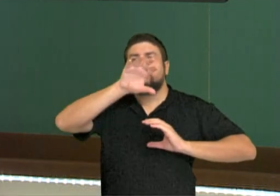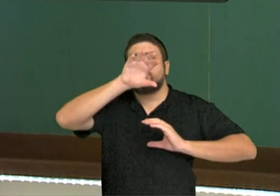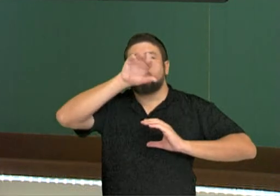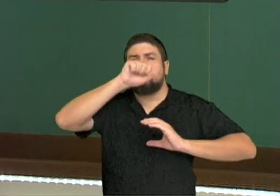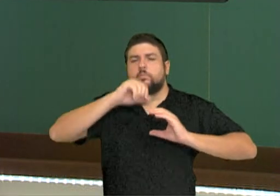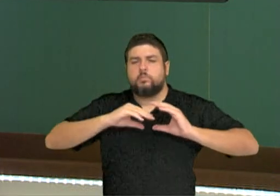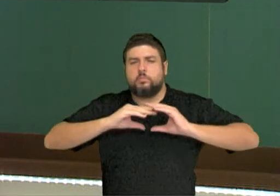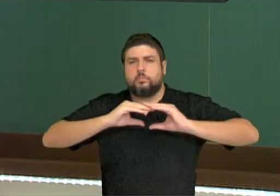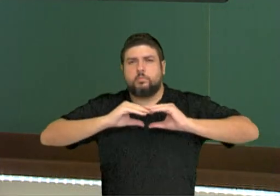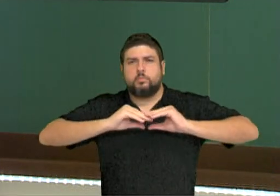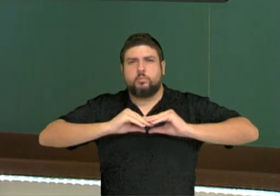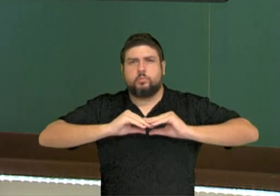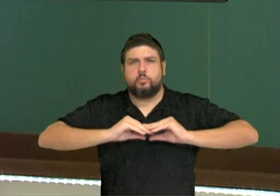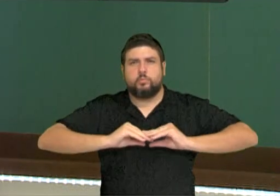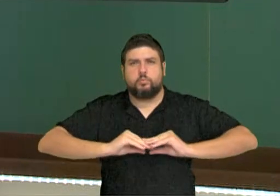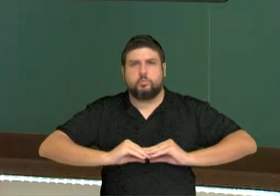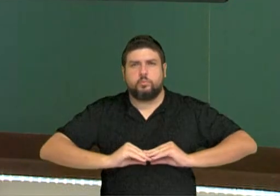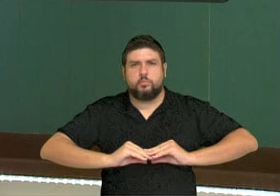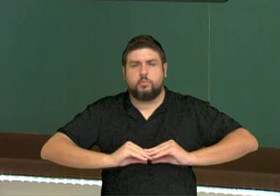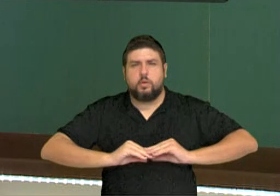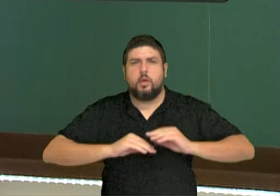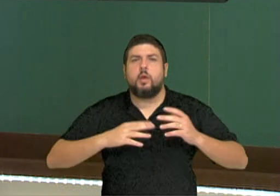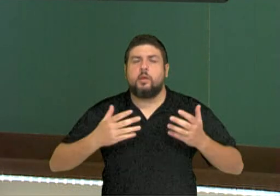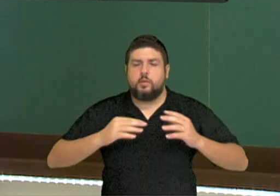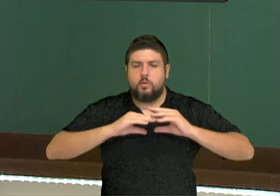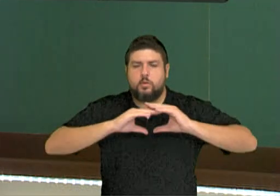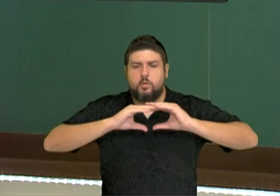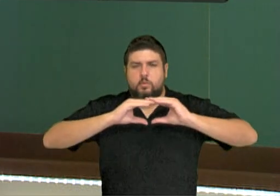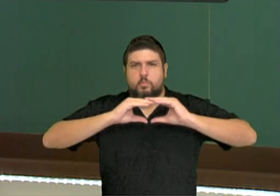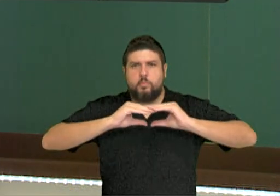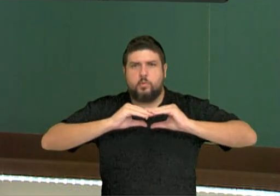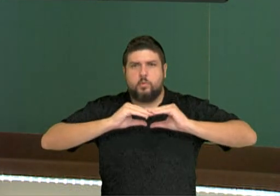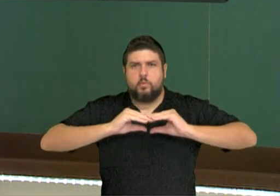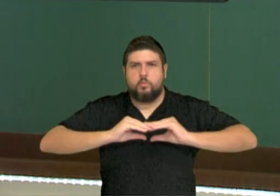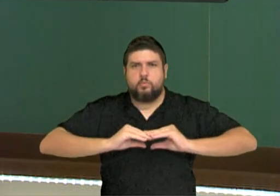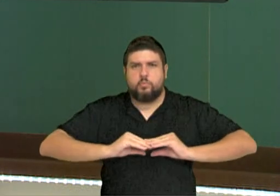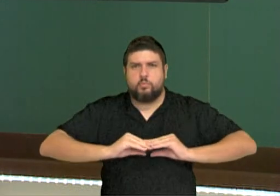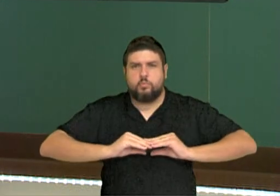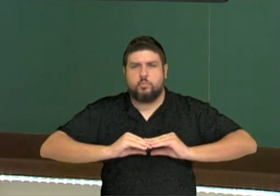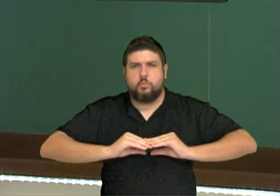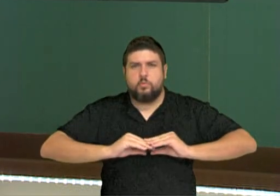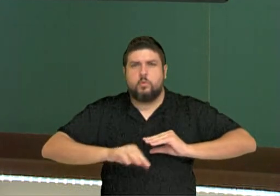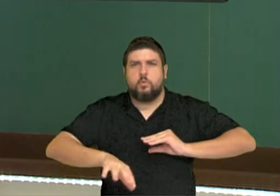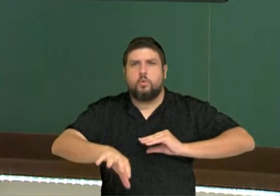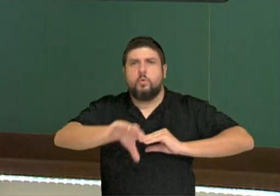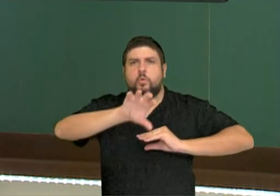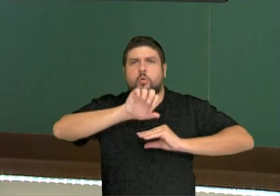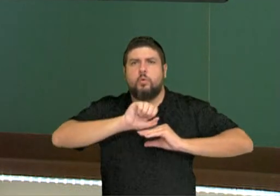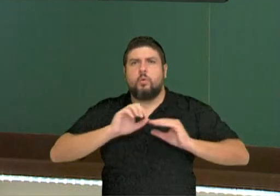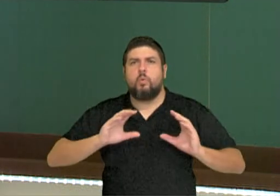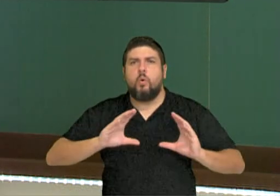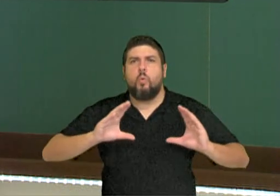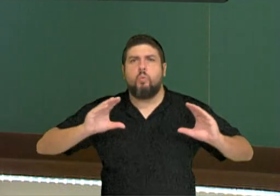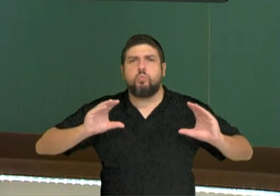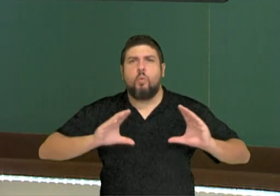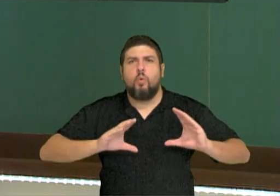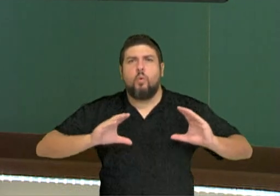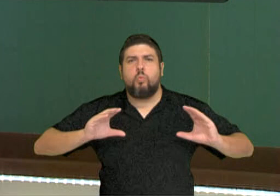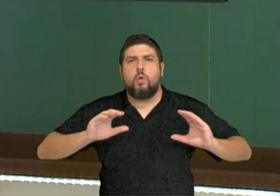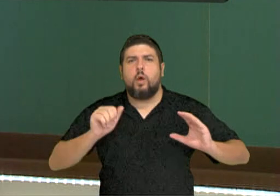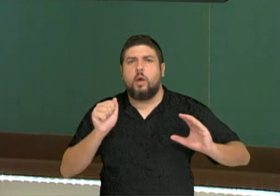está descendo e é isso que vai permitir a entrada de ar nos pulmões. Ao mesmo tempo, os